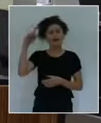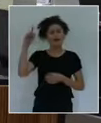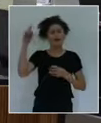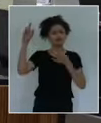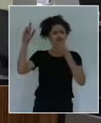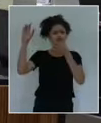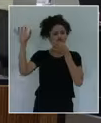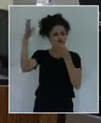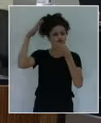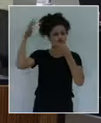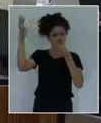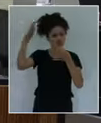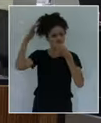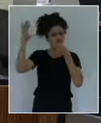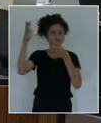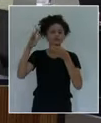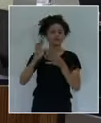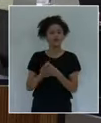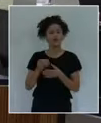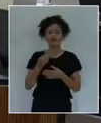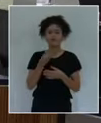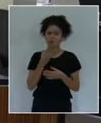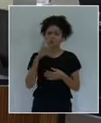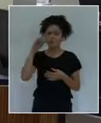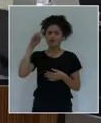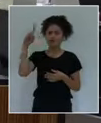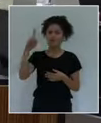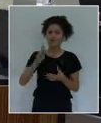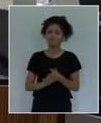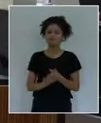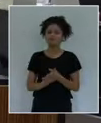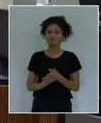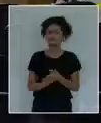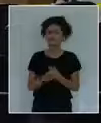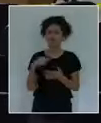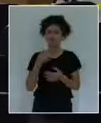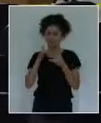implantar no local, que aí a gente avisa mais rápido. Obrigado até pela ideia.